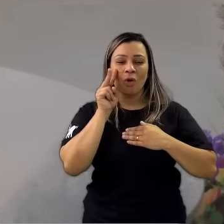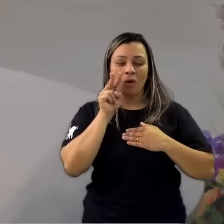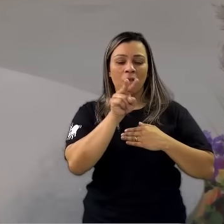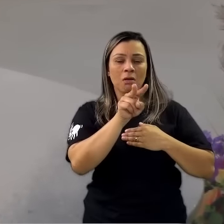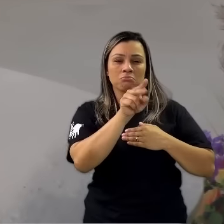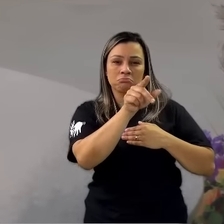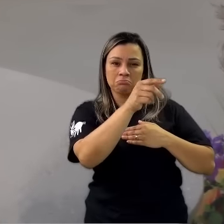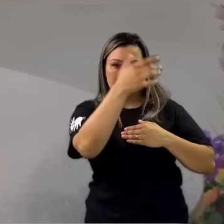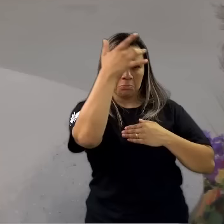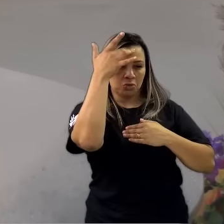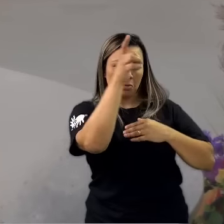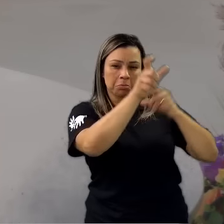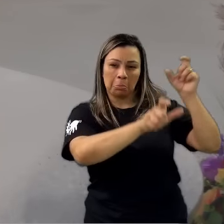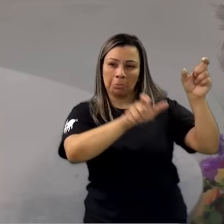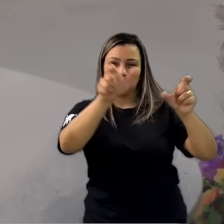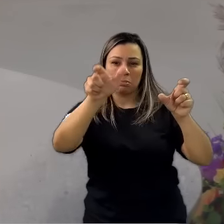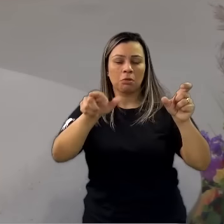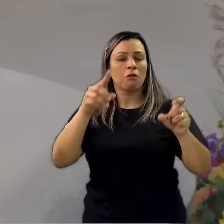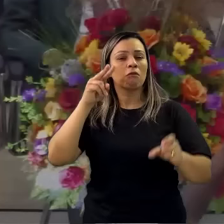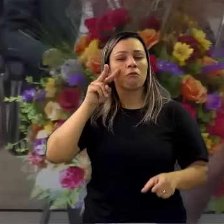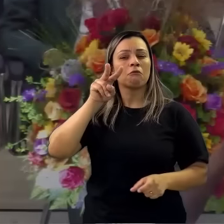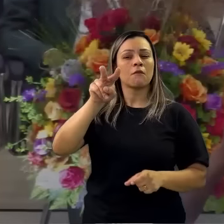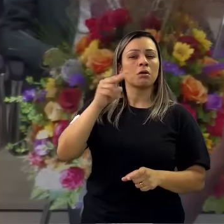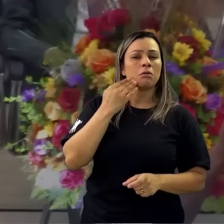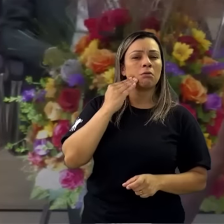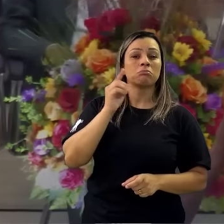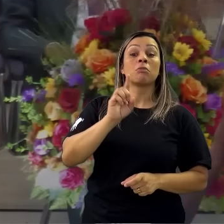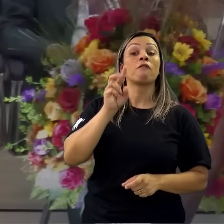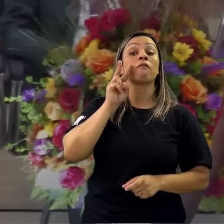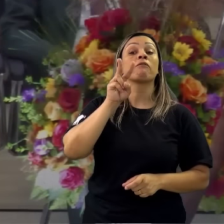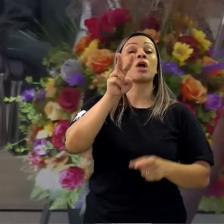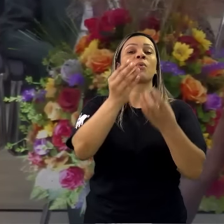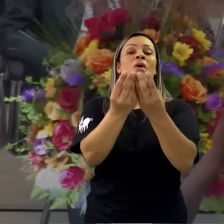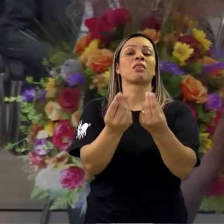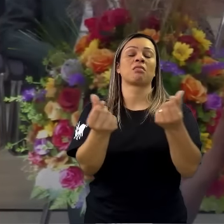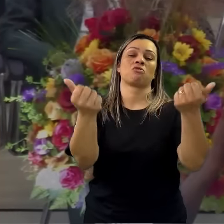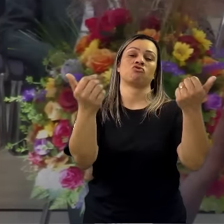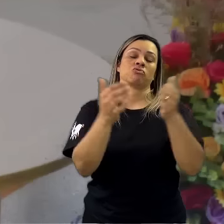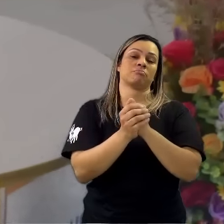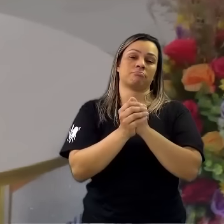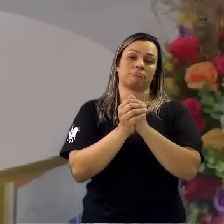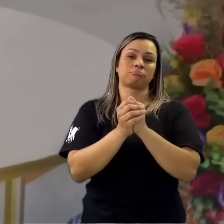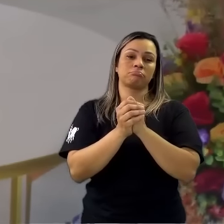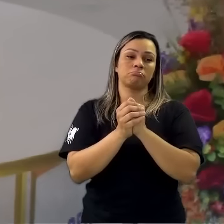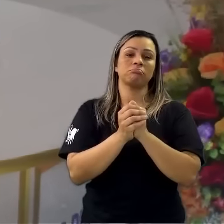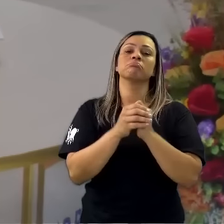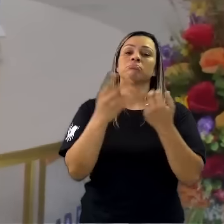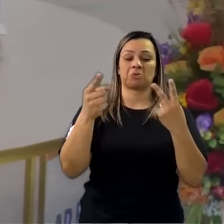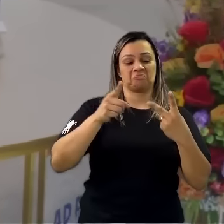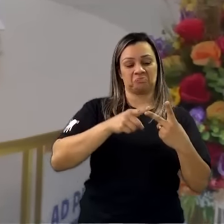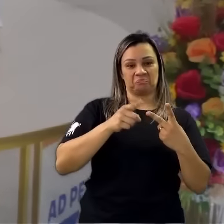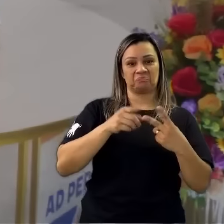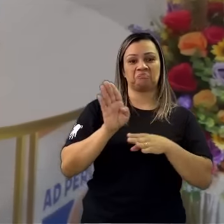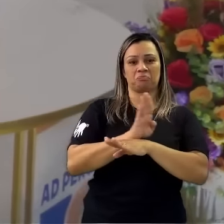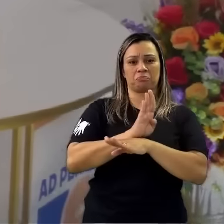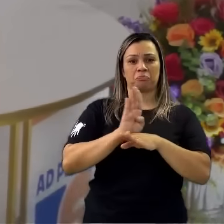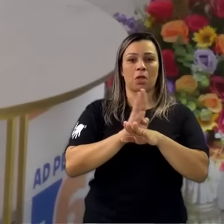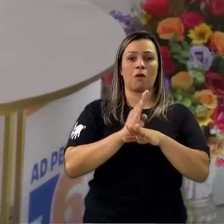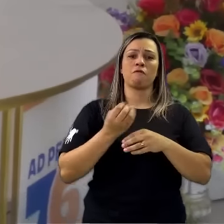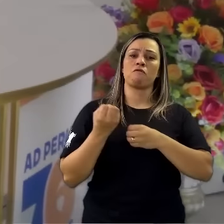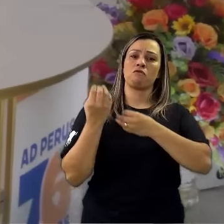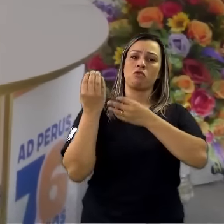maior do que isso a virtude Barnabé a Bíblia vai dizer que ele vai fazer essa viagem com Paulo o texto